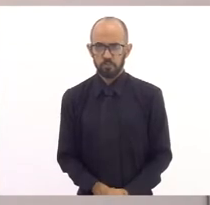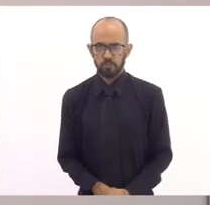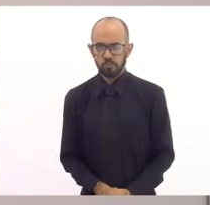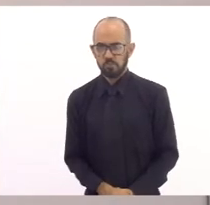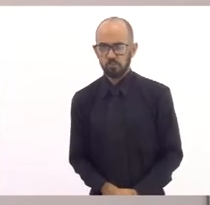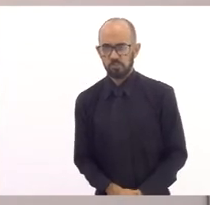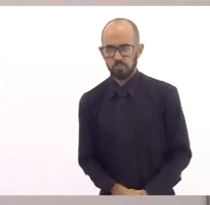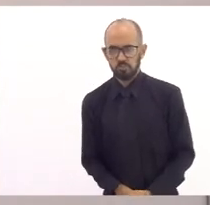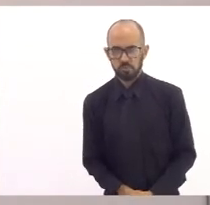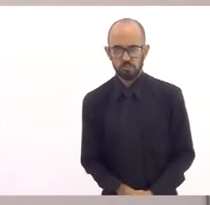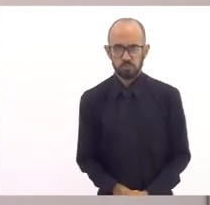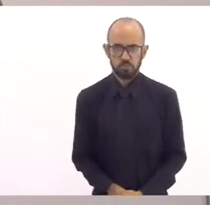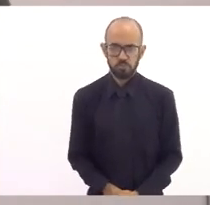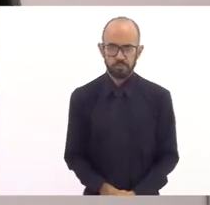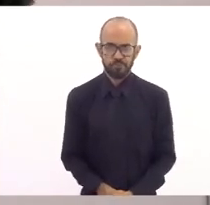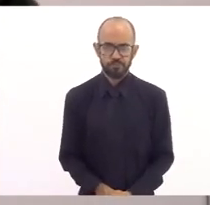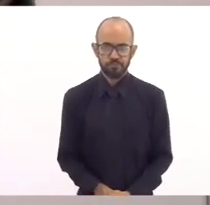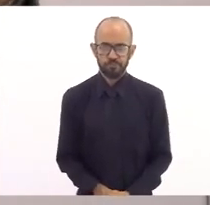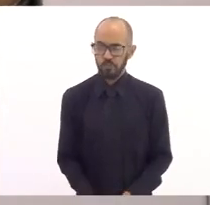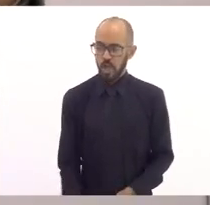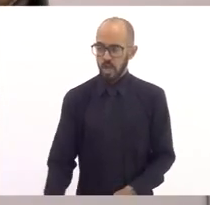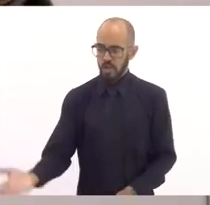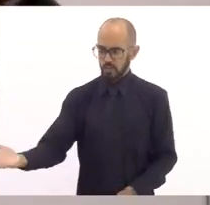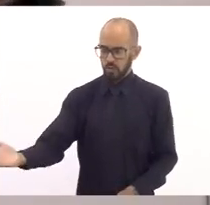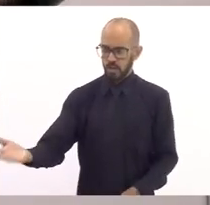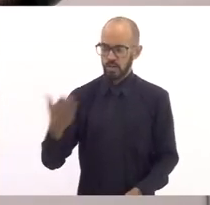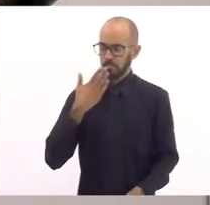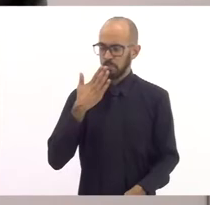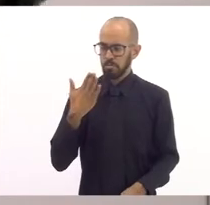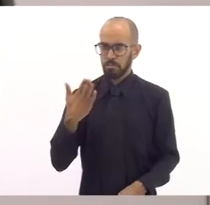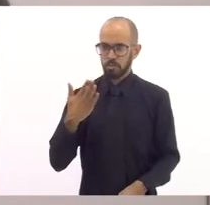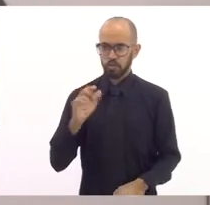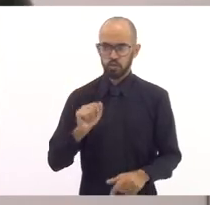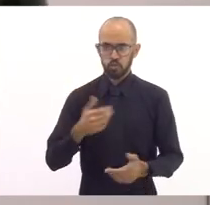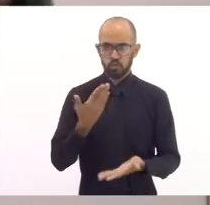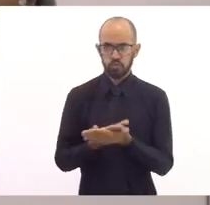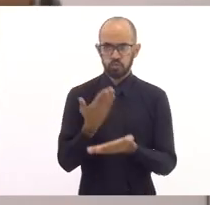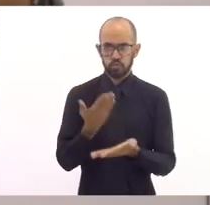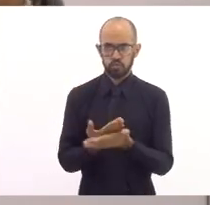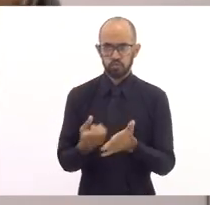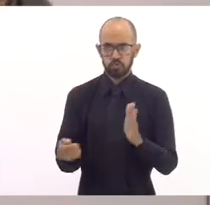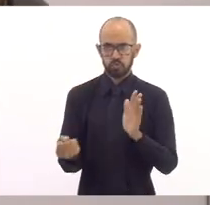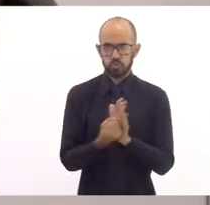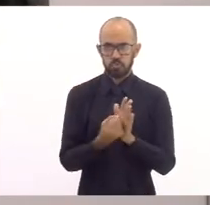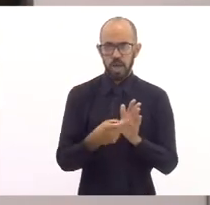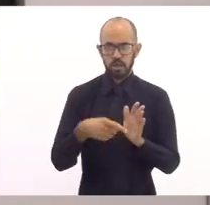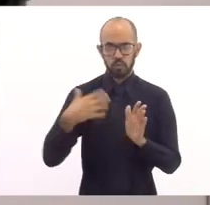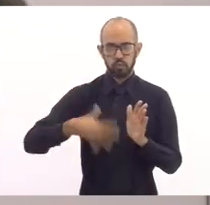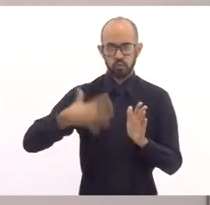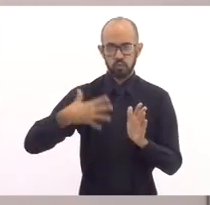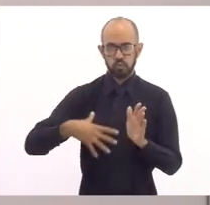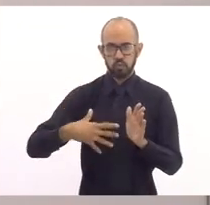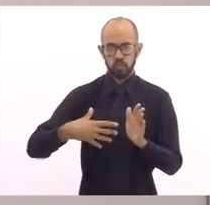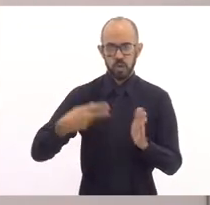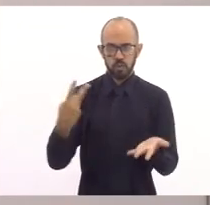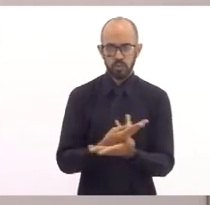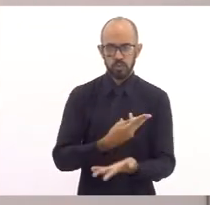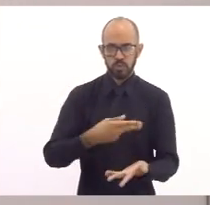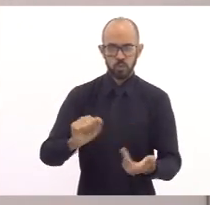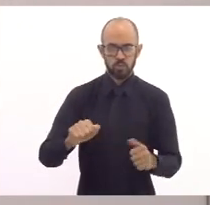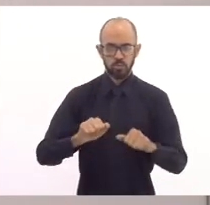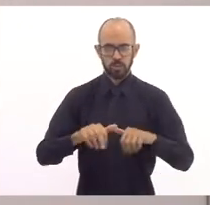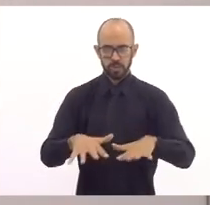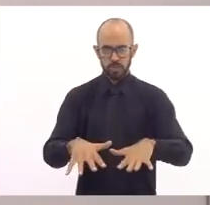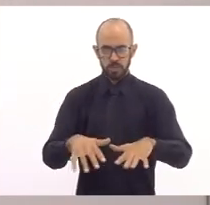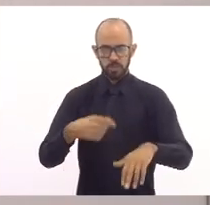A senhora fez um pedido de um estudo de impacto que existiria. E eu